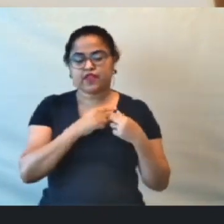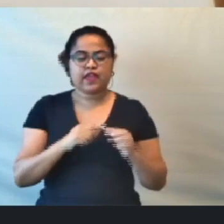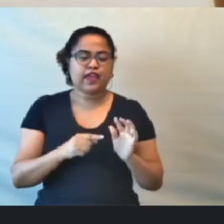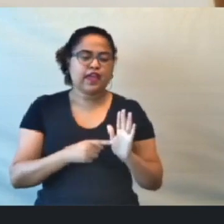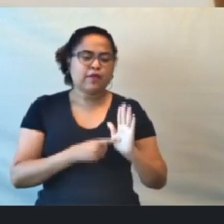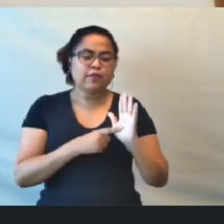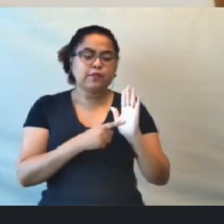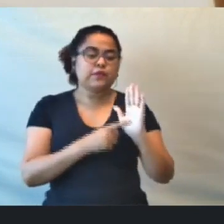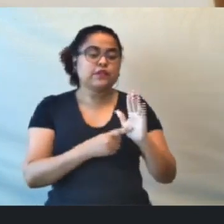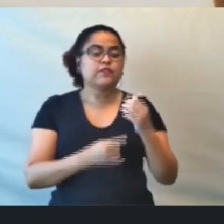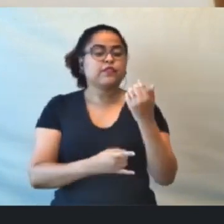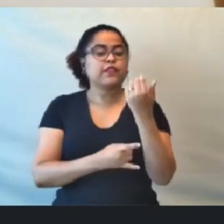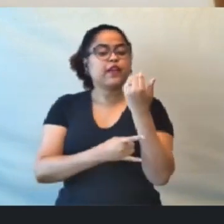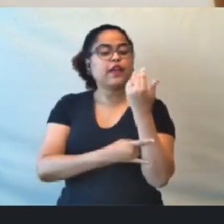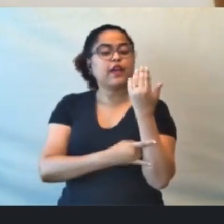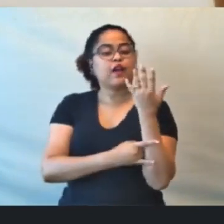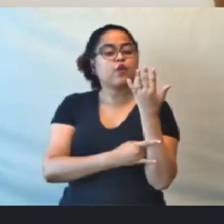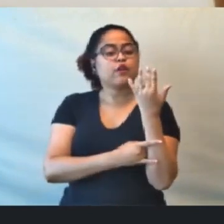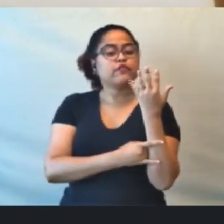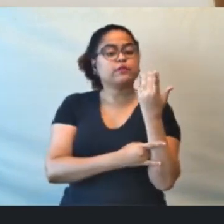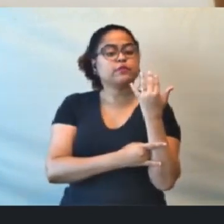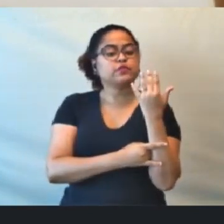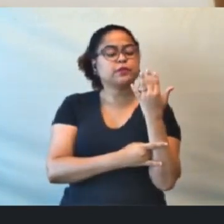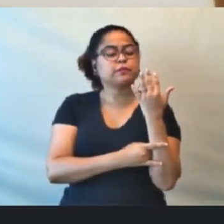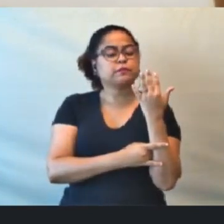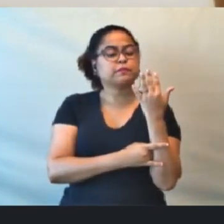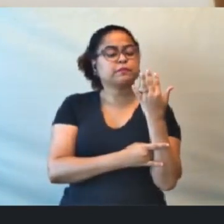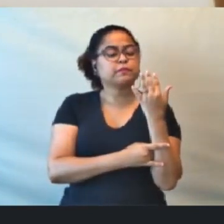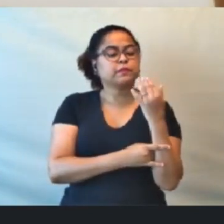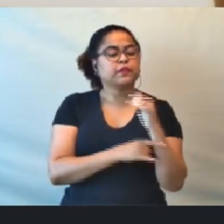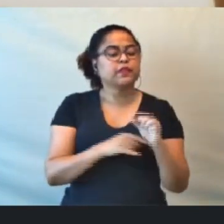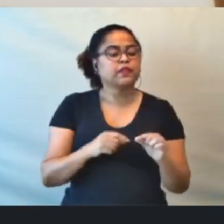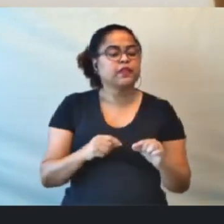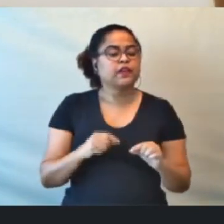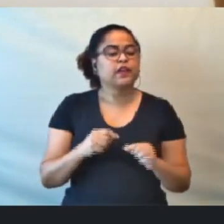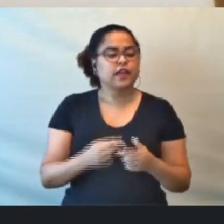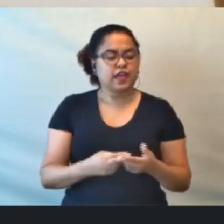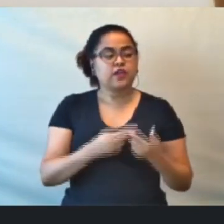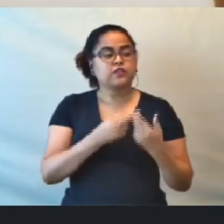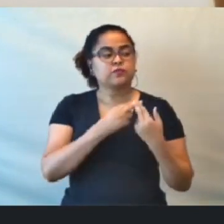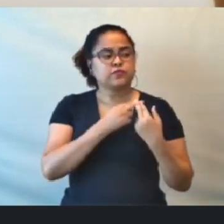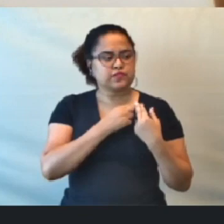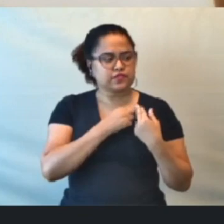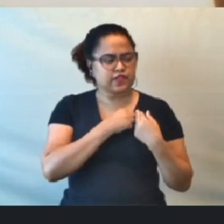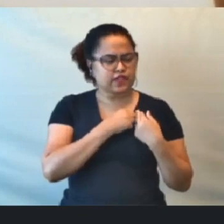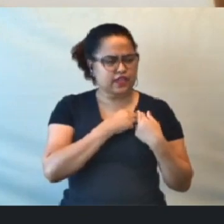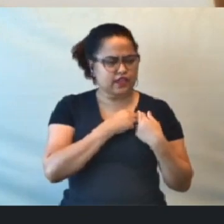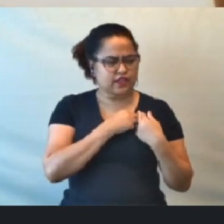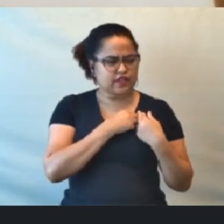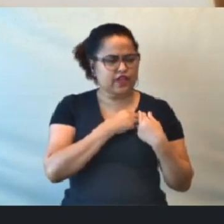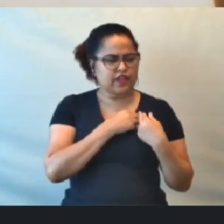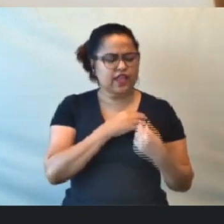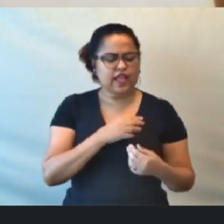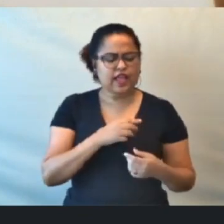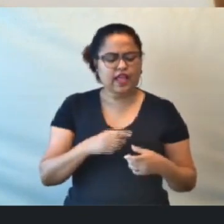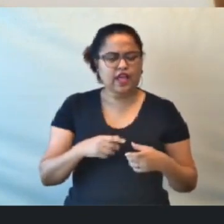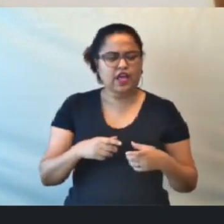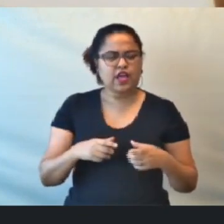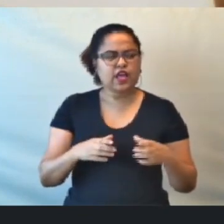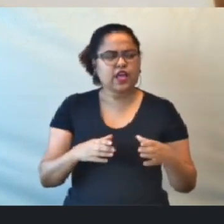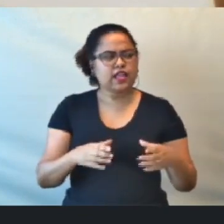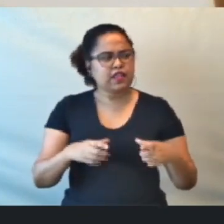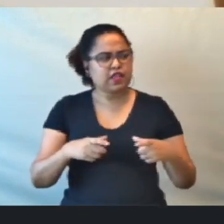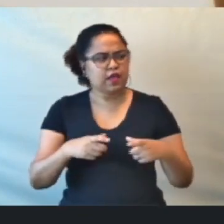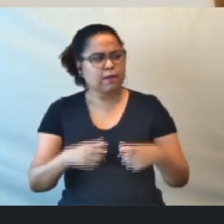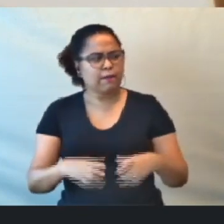Fundação Cristiano Ottoni é responsável pela parte administrativa e financeira. Okay?